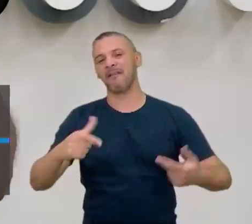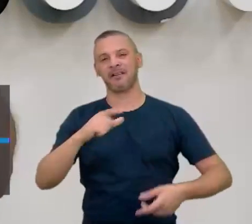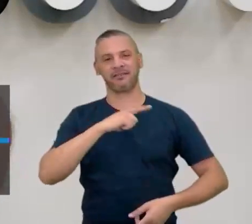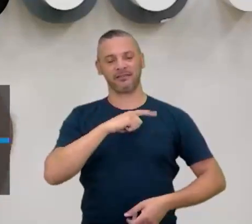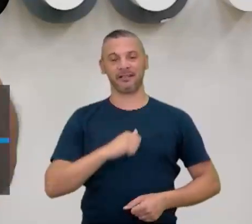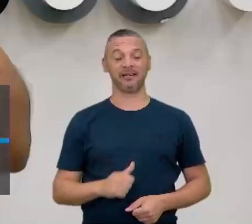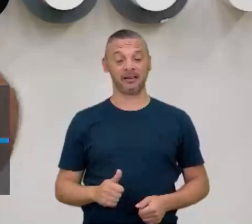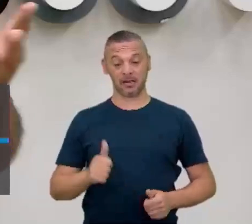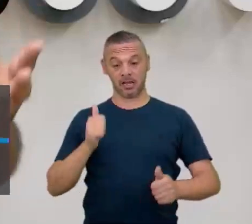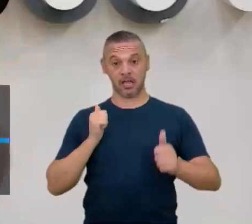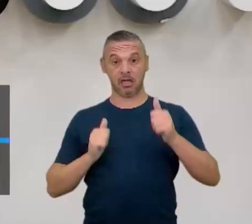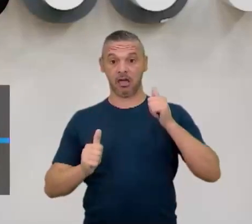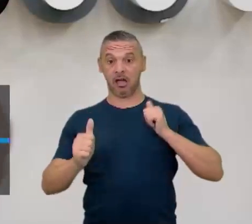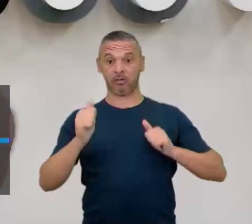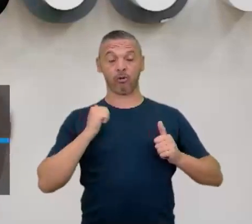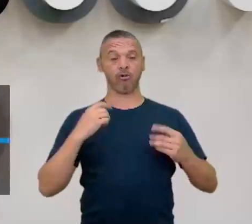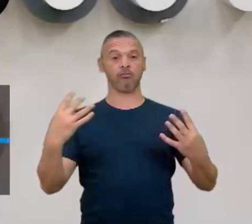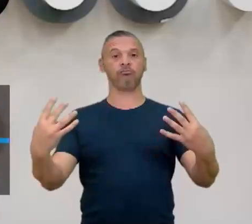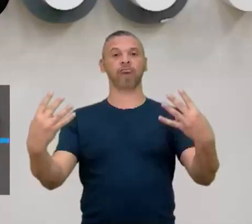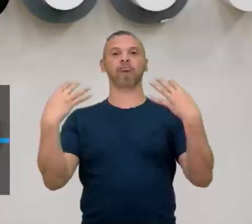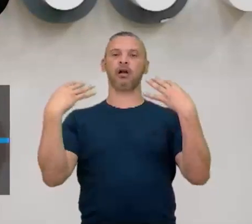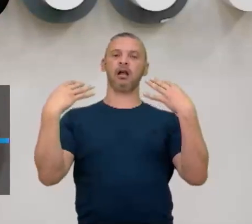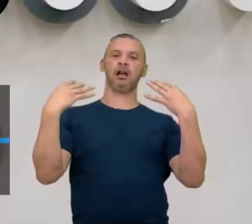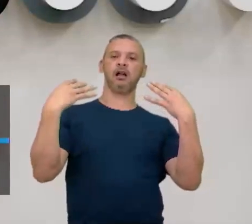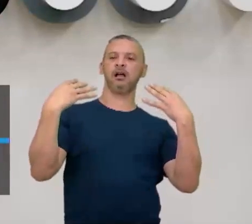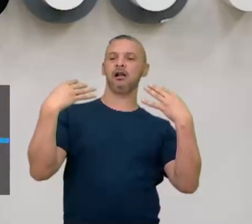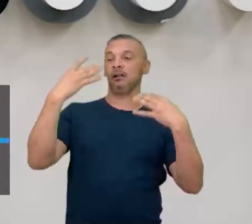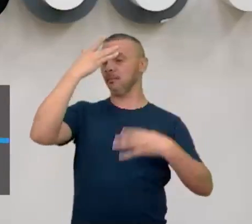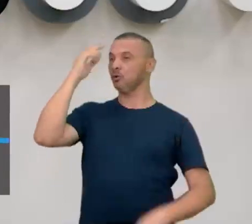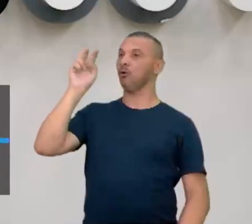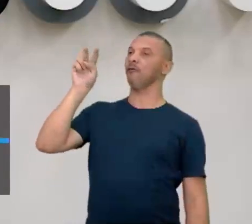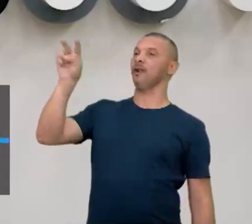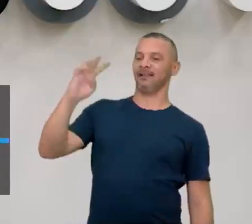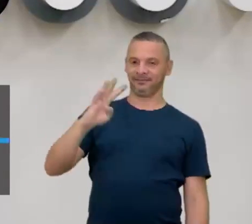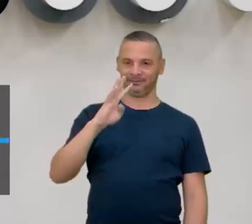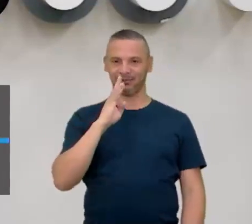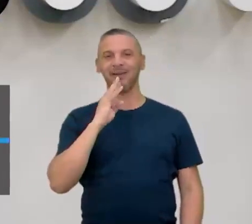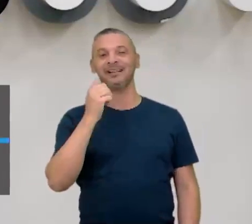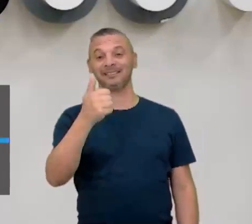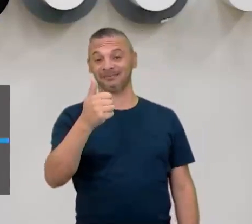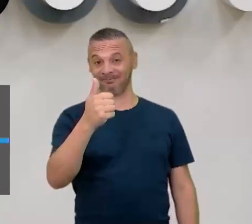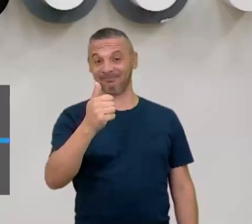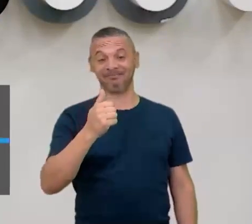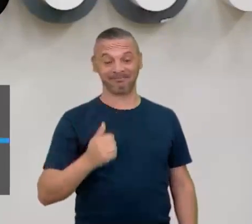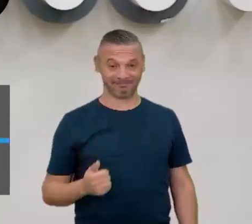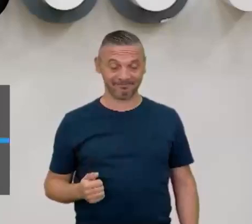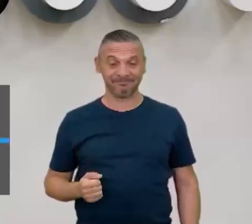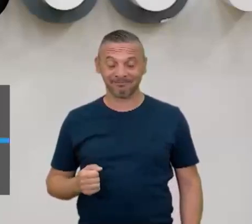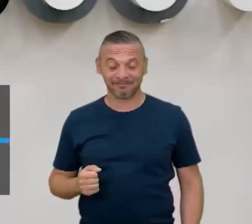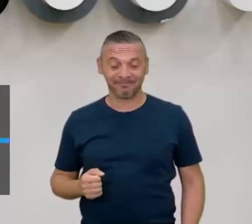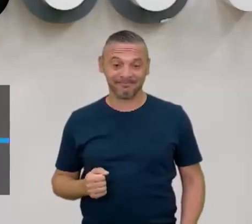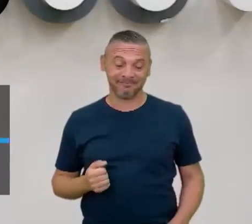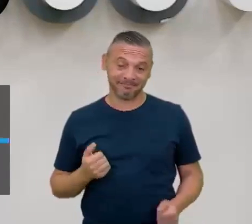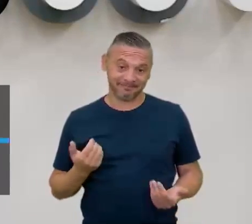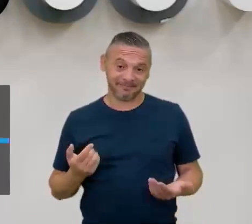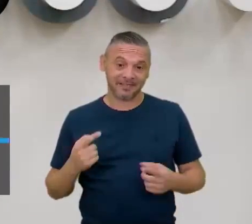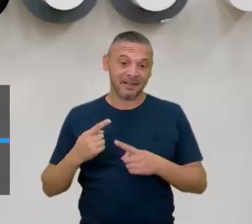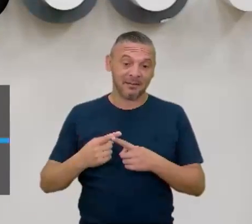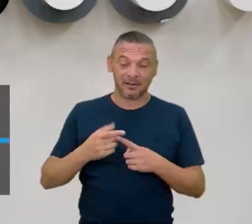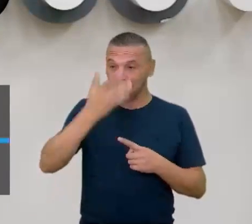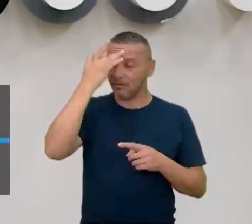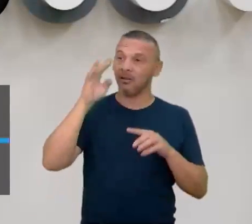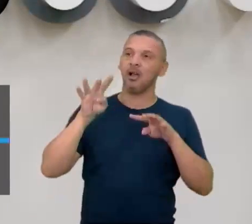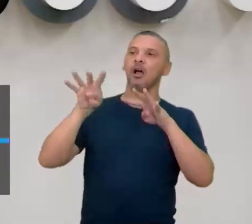o que está em cena, o que as pessoas conhecem, veem. Então ele é o mais evidenciado muitas vezes aí, porque